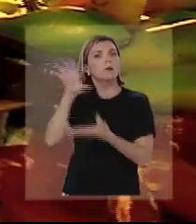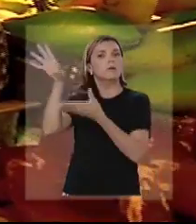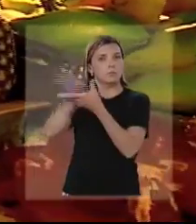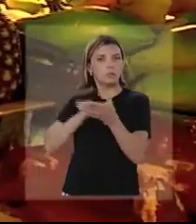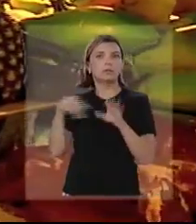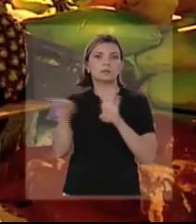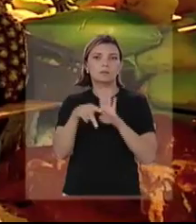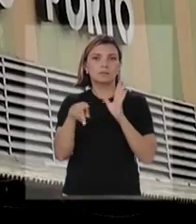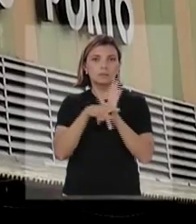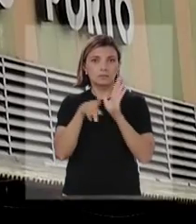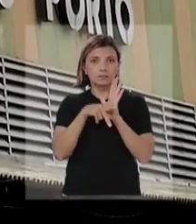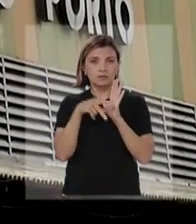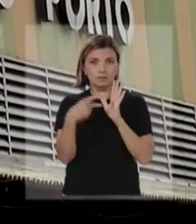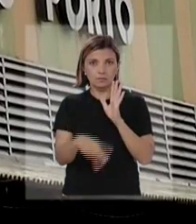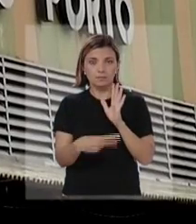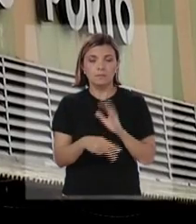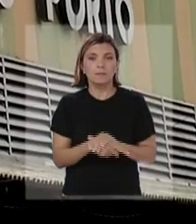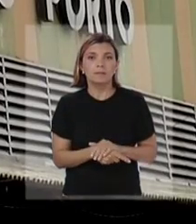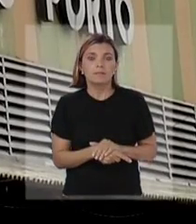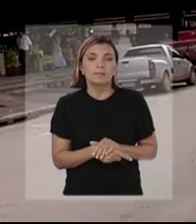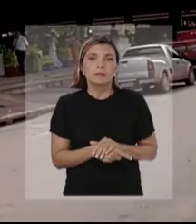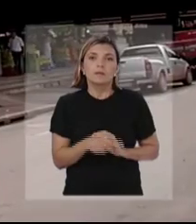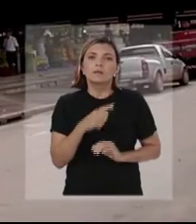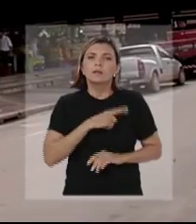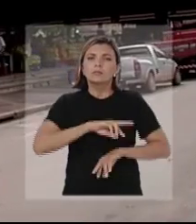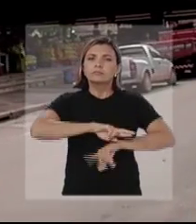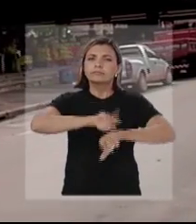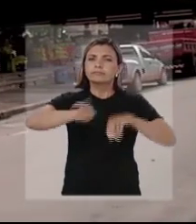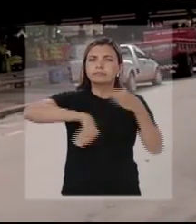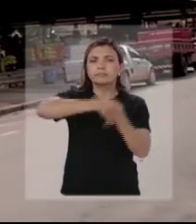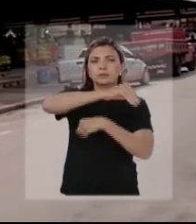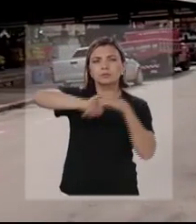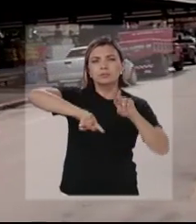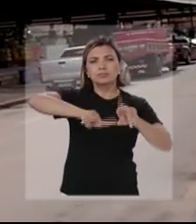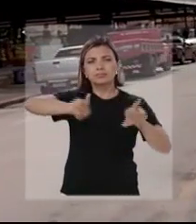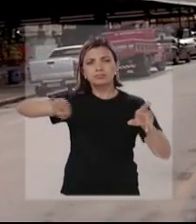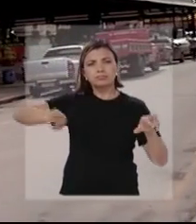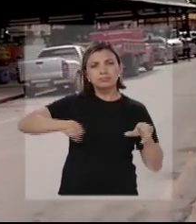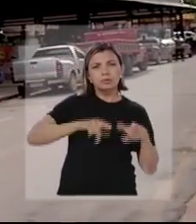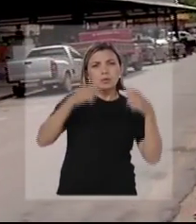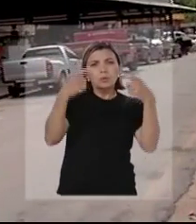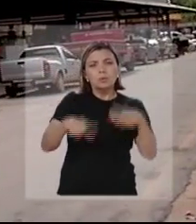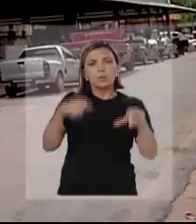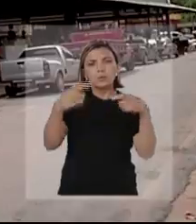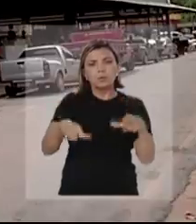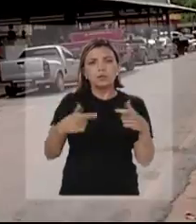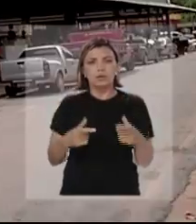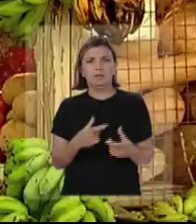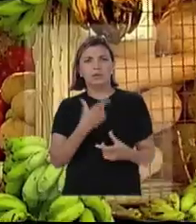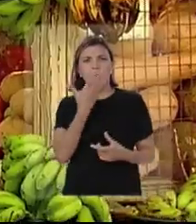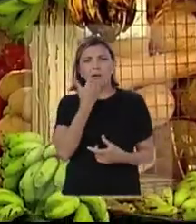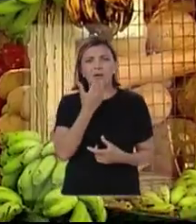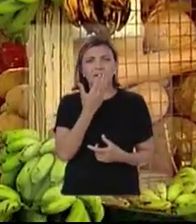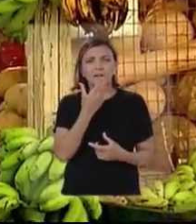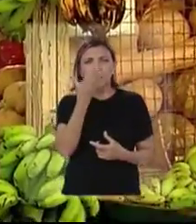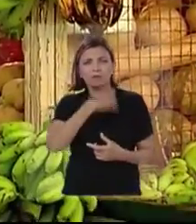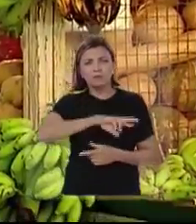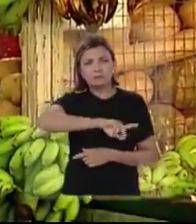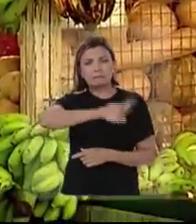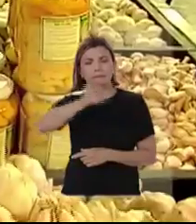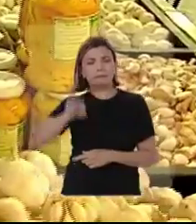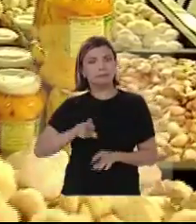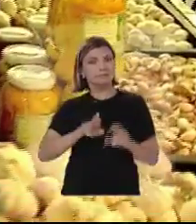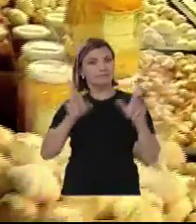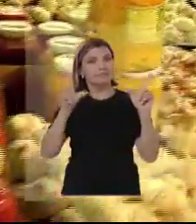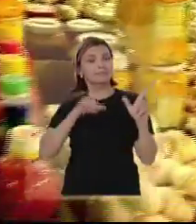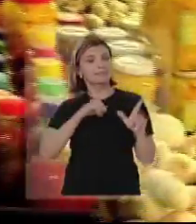até dos índios. Dá pra perceber bem toda essa mistura aqui, no mercado do Porto de Cuiabá. Frutas exóticas,